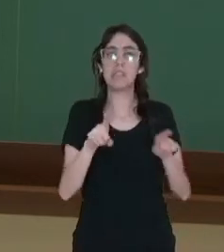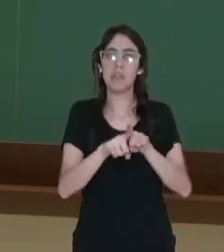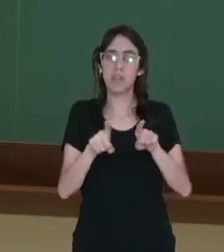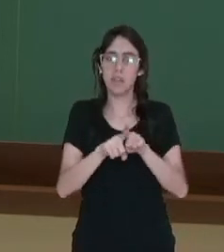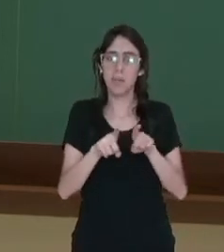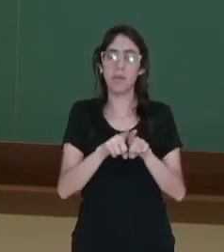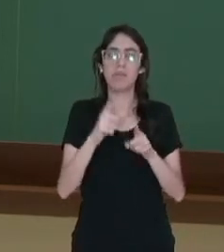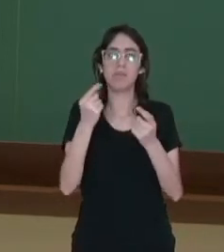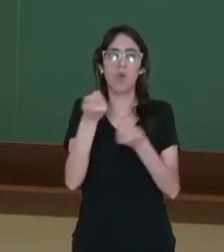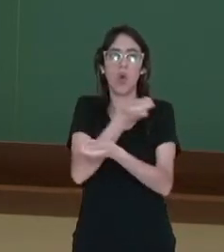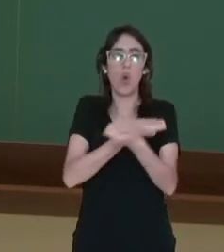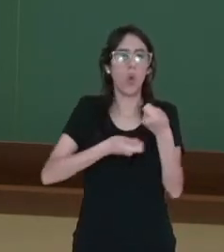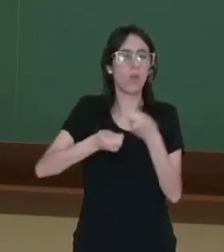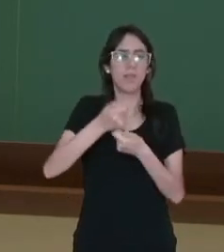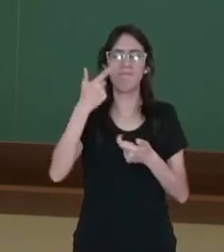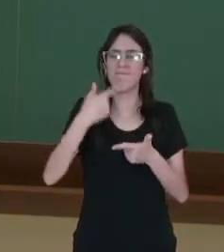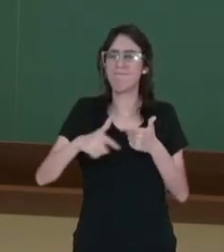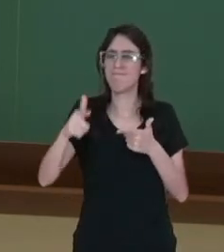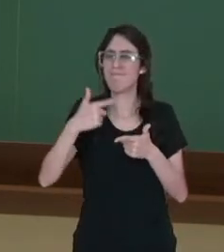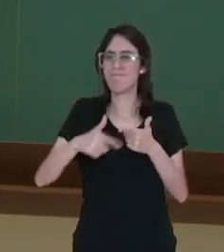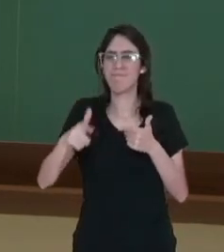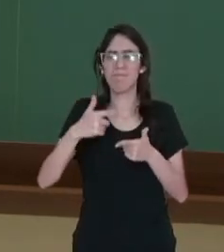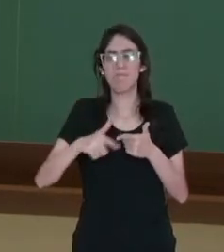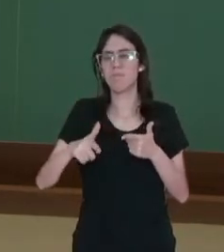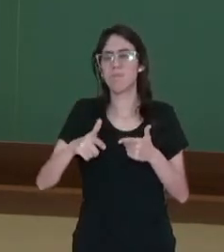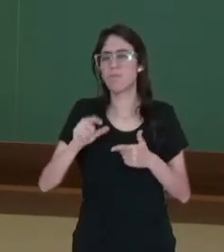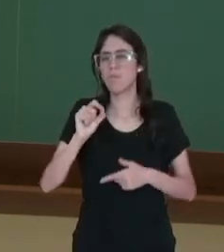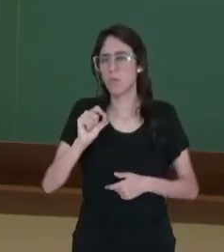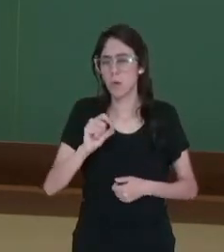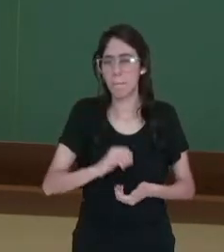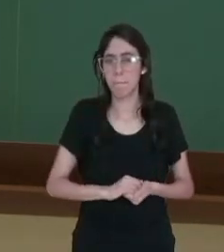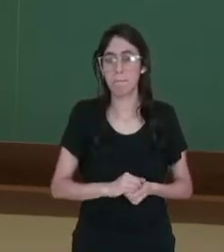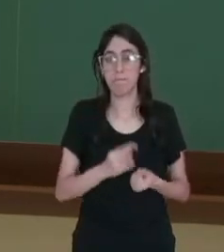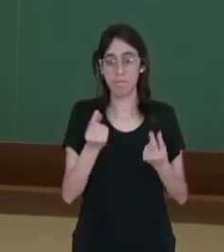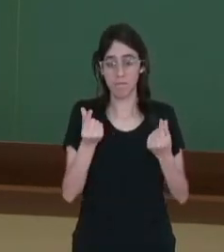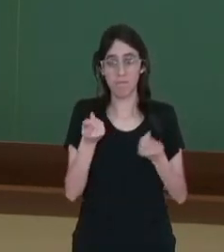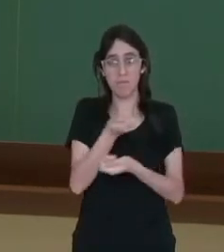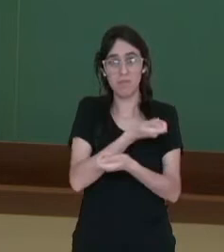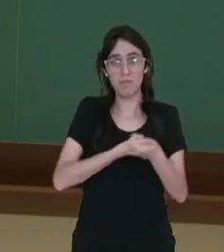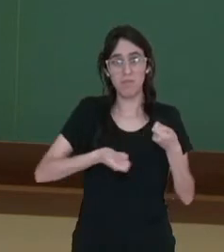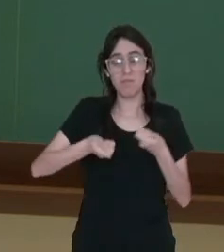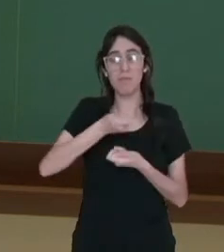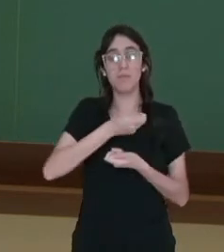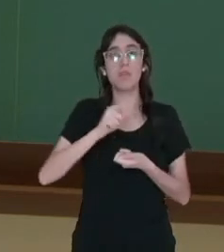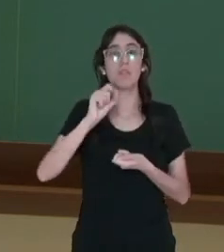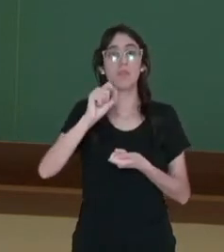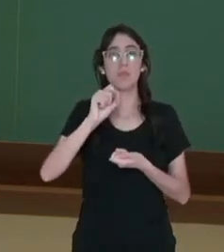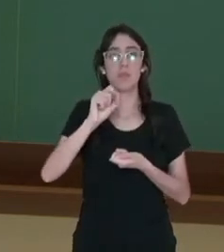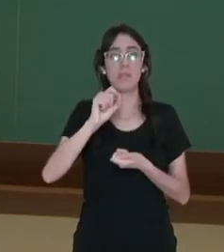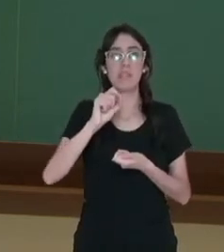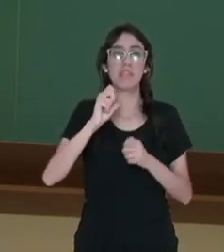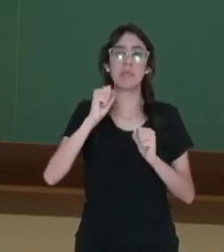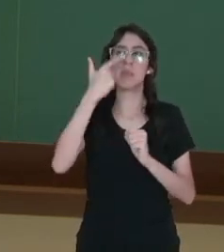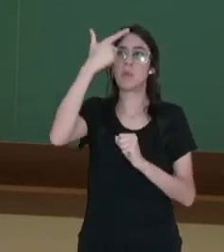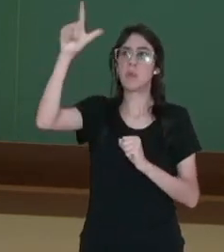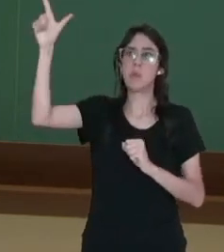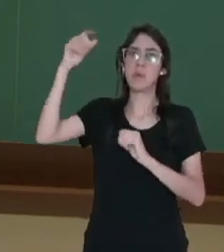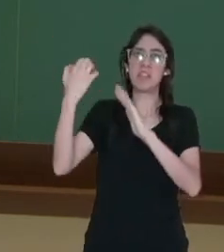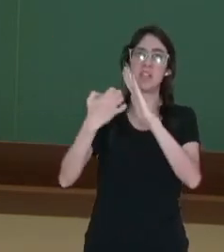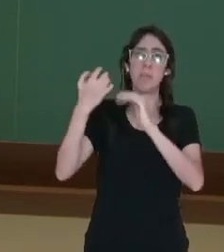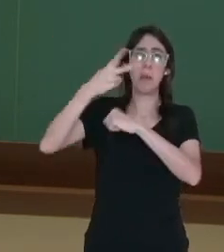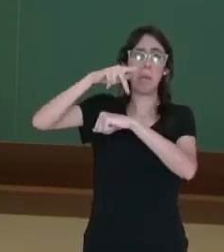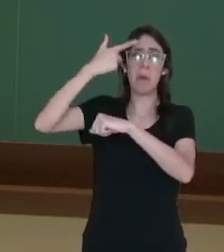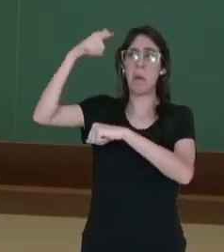desnacionalizaria a economia. Ou seja, a nossa economia poderia ficar refém de empresas estrangeiras dominando os